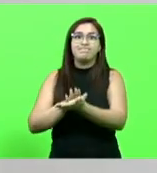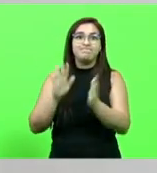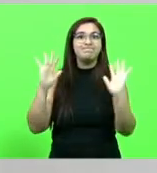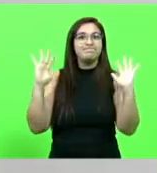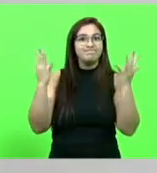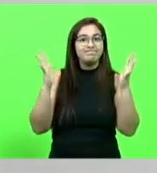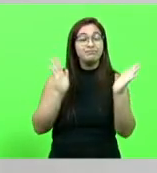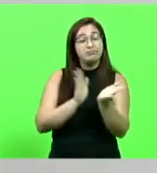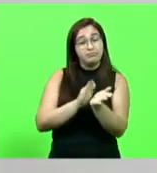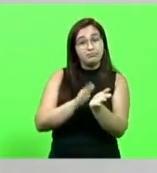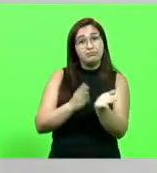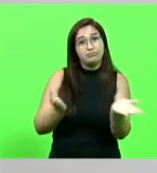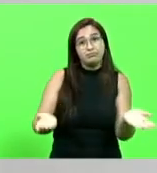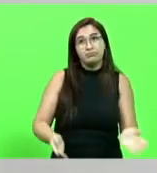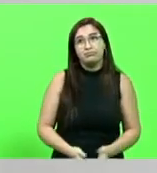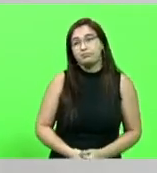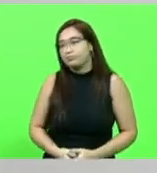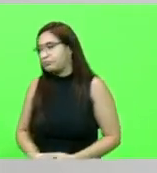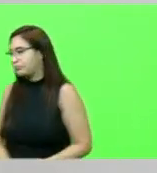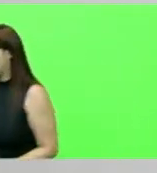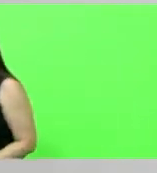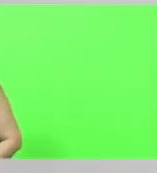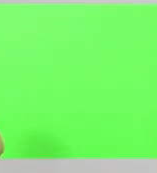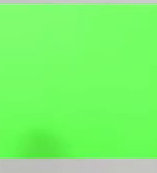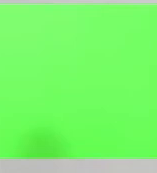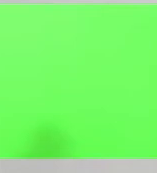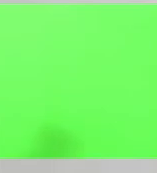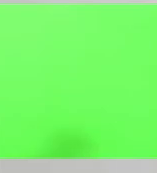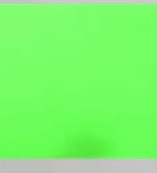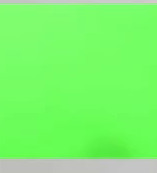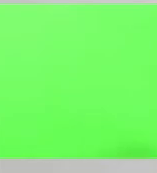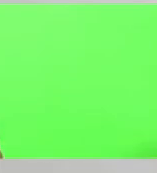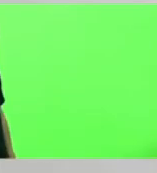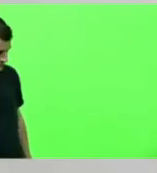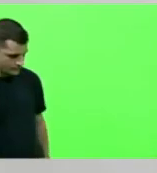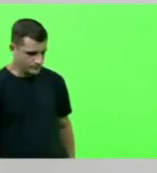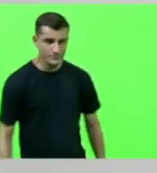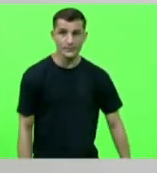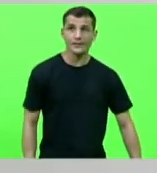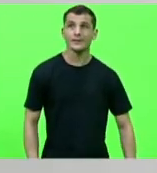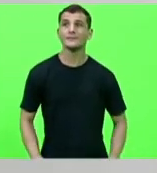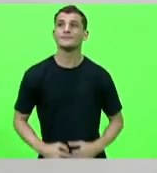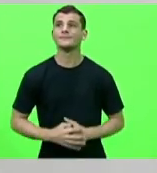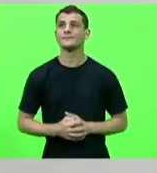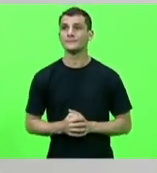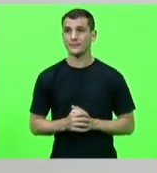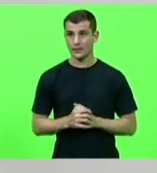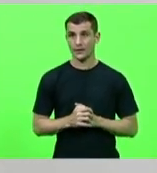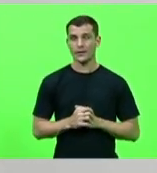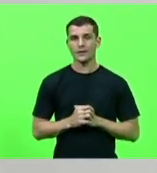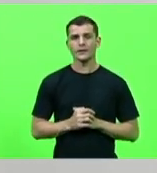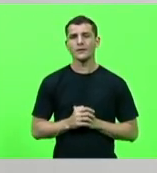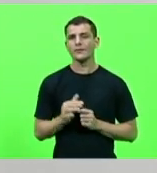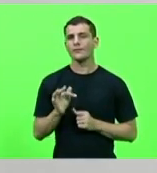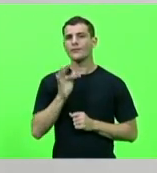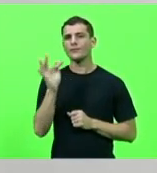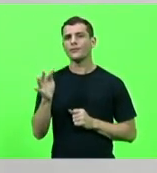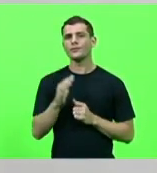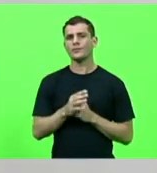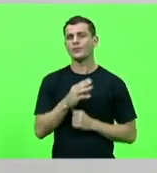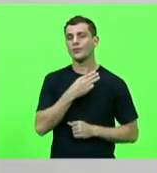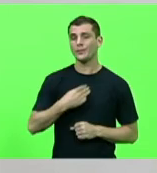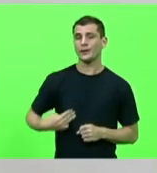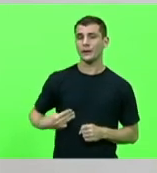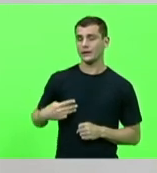Parabéns! Quando teremos ministros do Supremo Tribunal Federal, aqui no Brasil, que